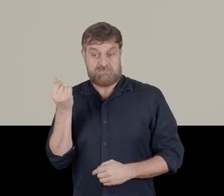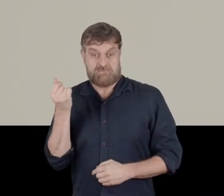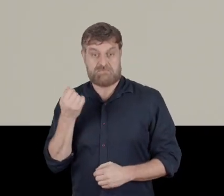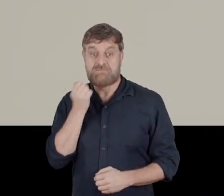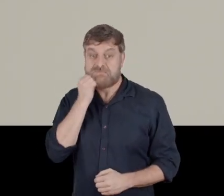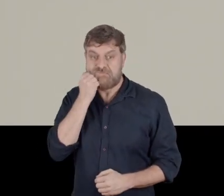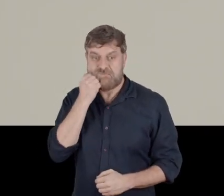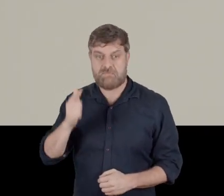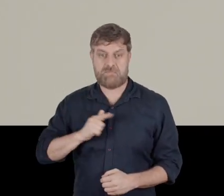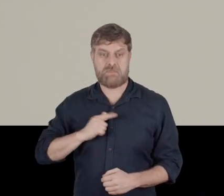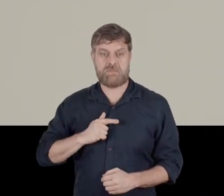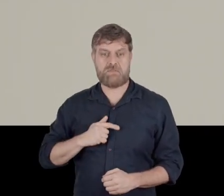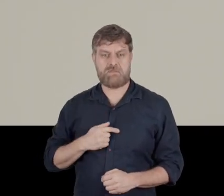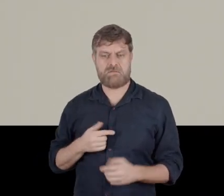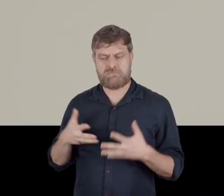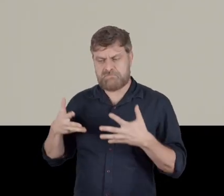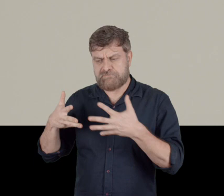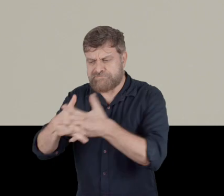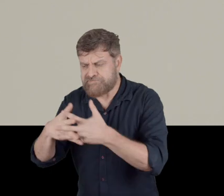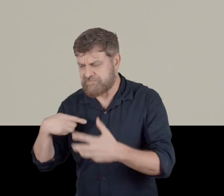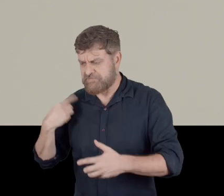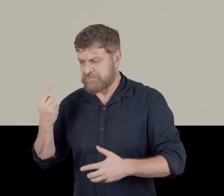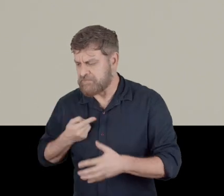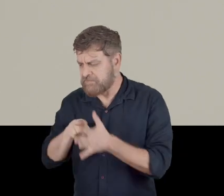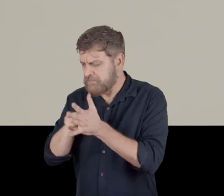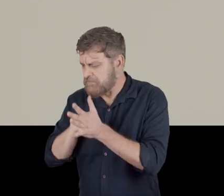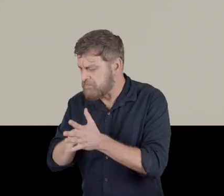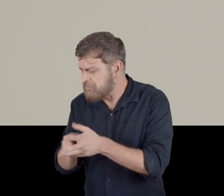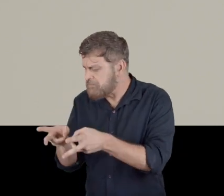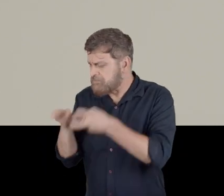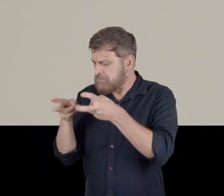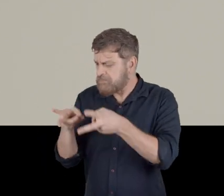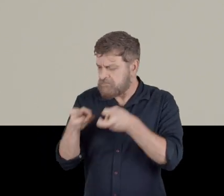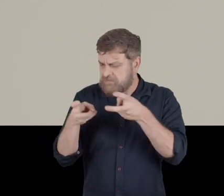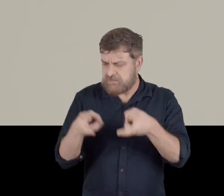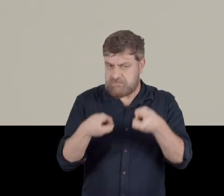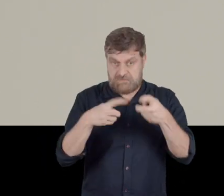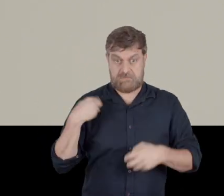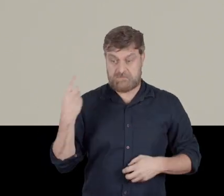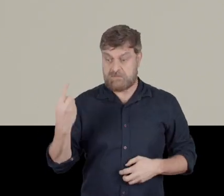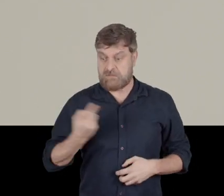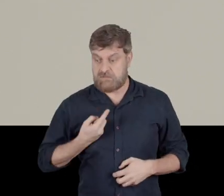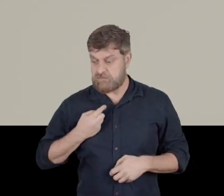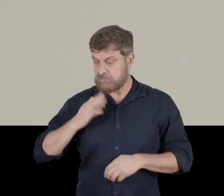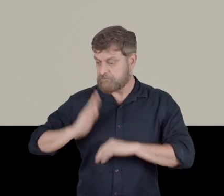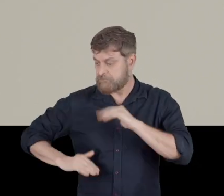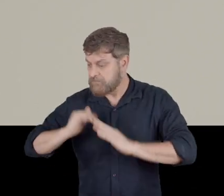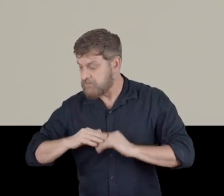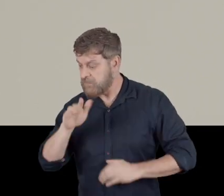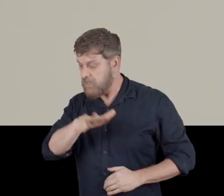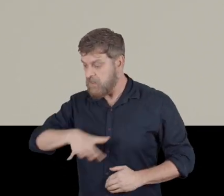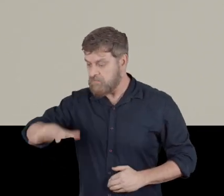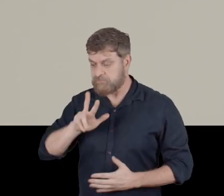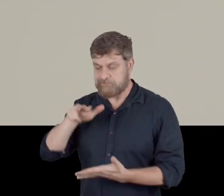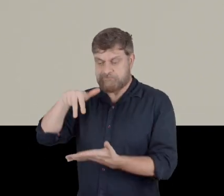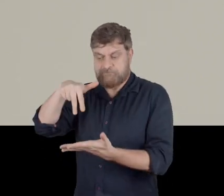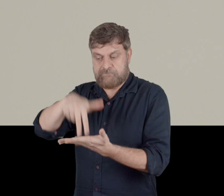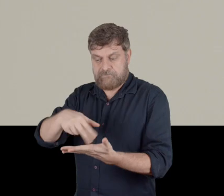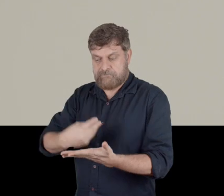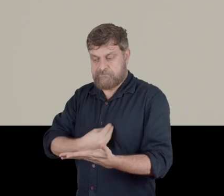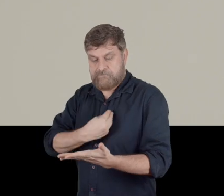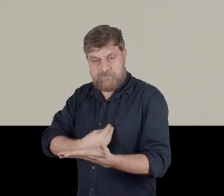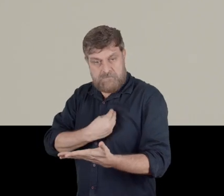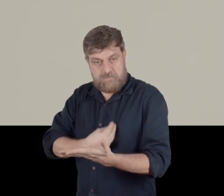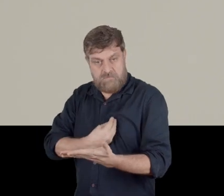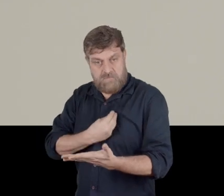materialista, científica, talvez seja o grau de complexidade que a gente tem de percepção das coisas, o quão a gente consegue atuar em cima do nosso